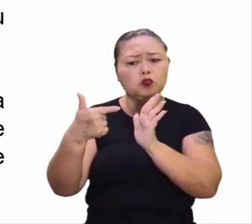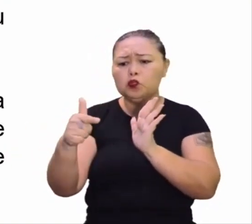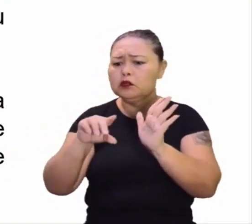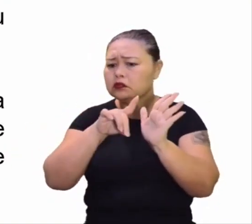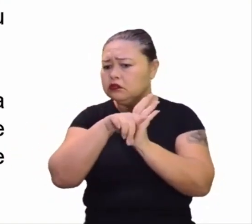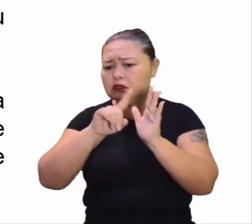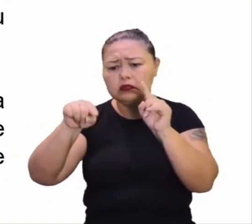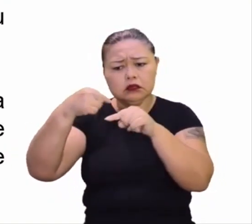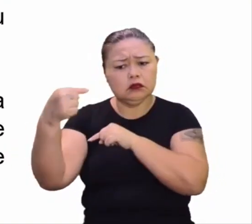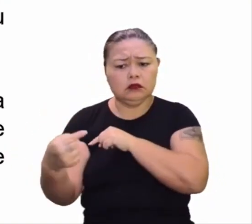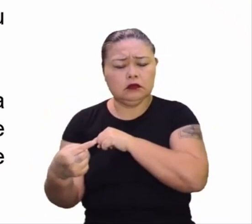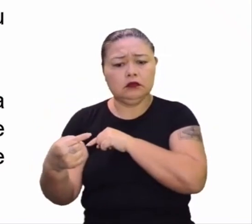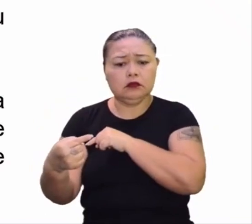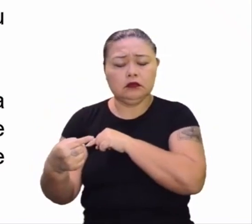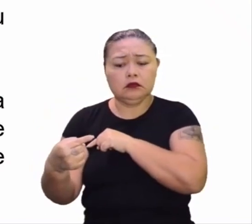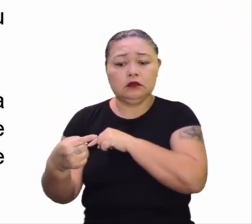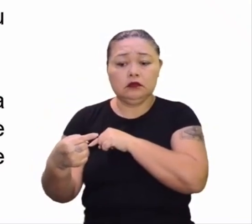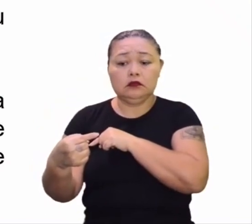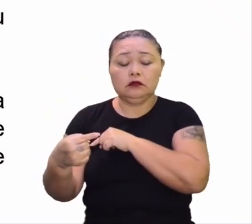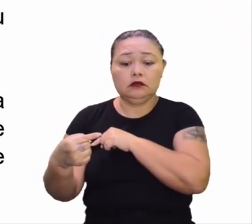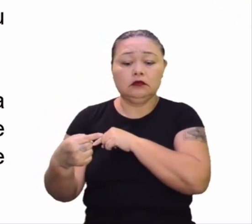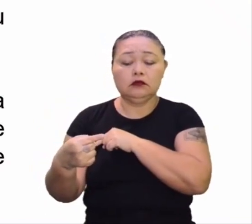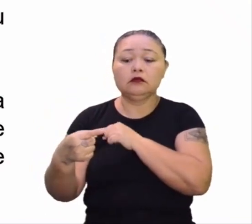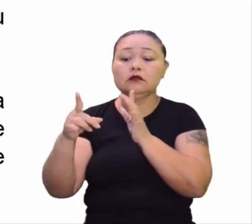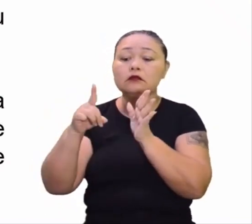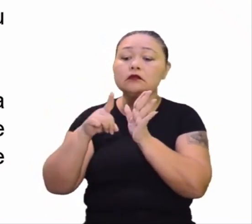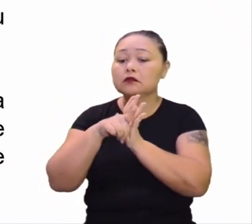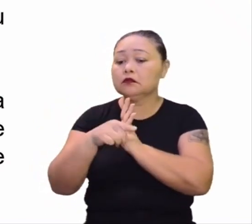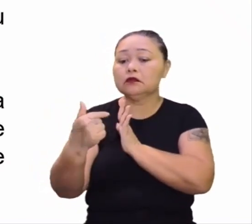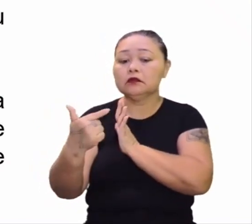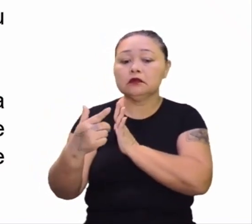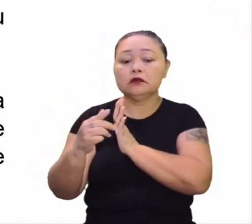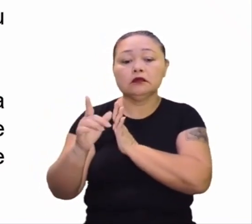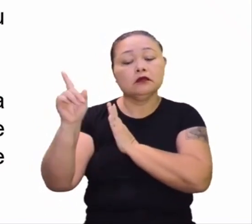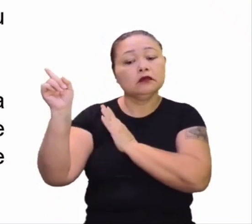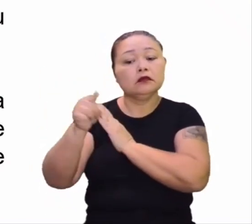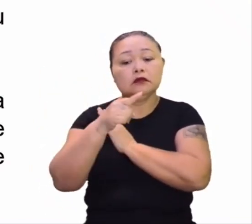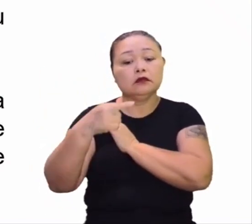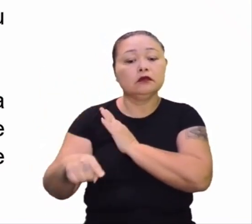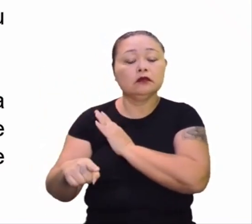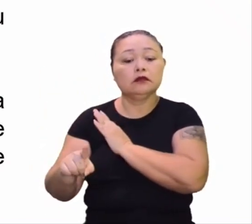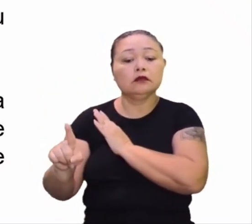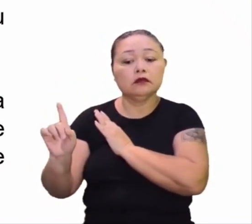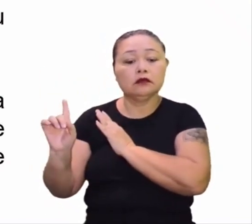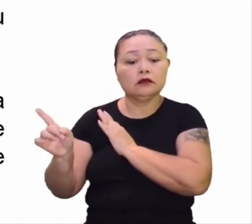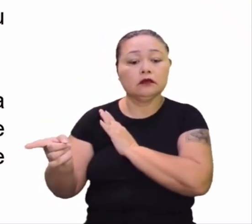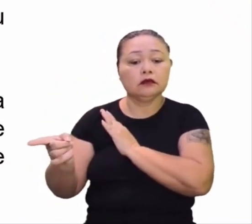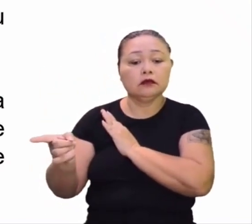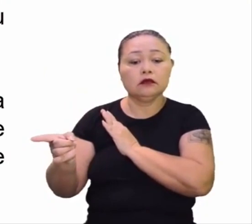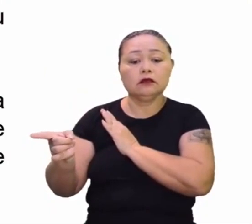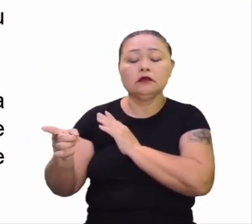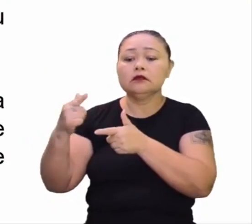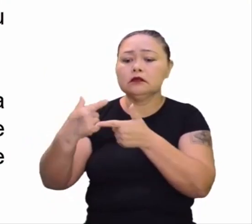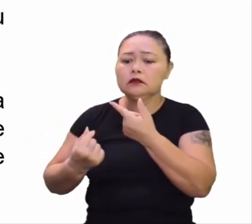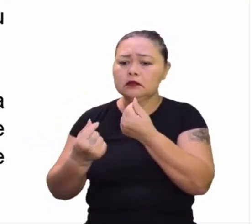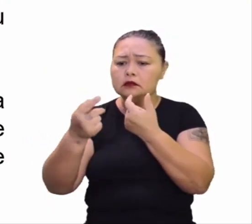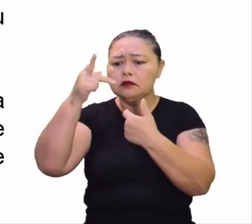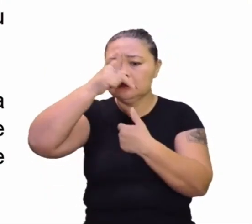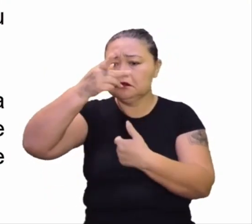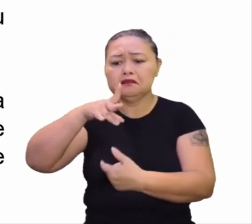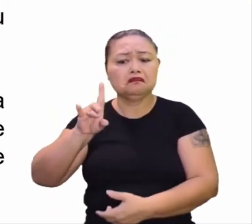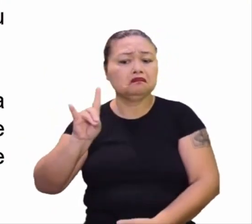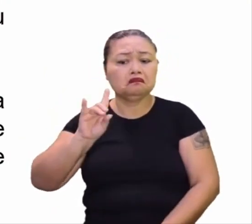Nada. ferrovias depois da Estrada de Ferro Madeira Mamoré. Muito Não teve, bem. então, não é essa. E aí, crise econômica nem no